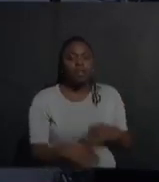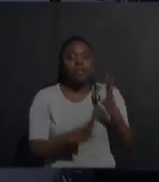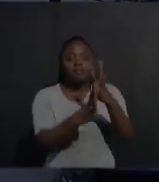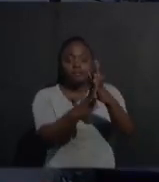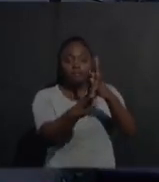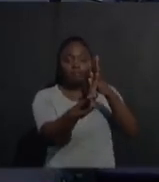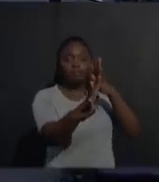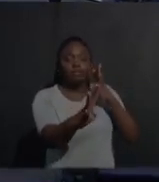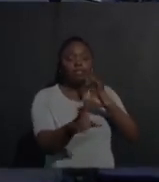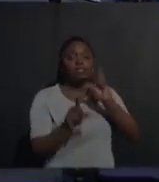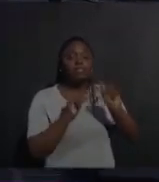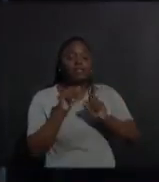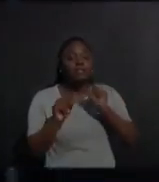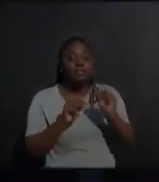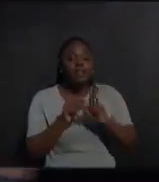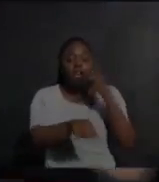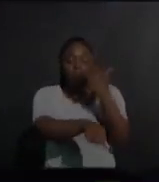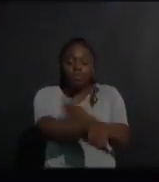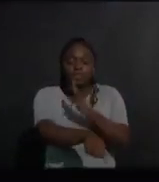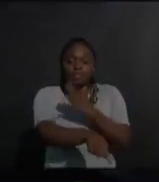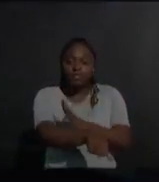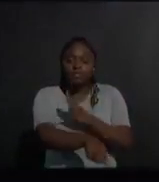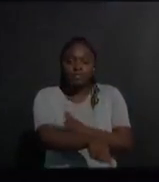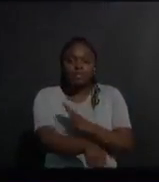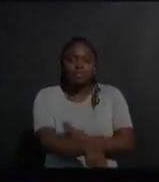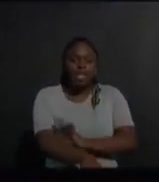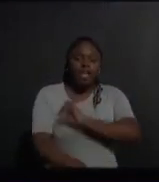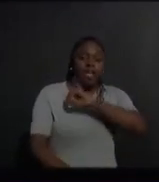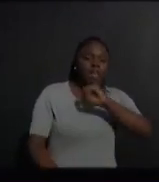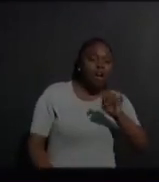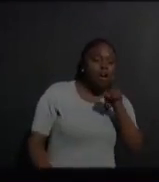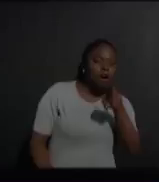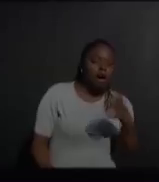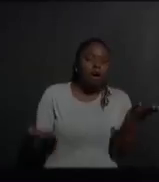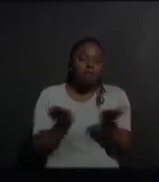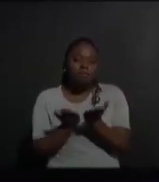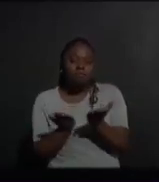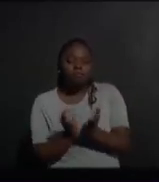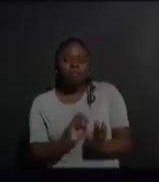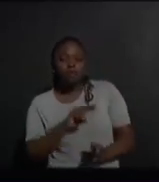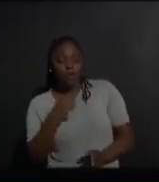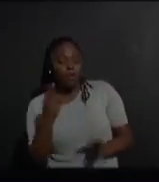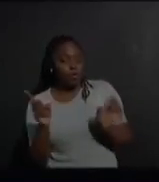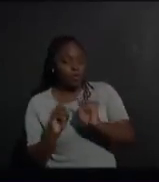para testar se você é crente ou não.